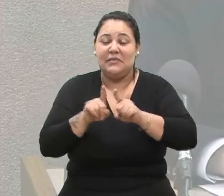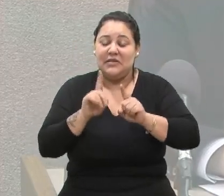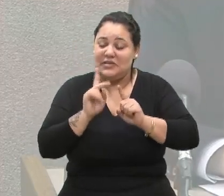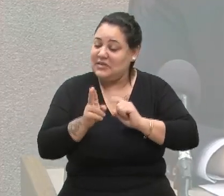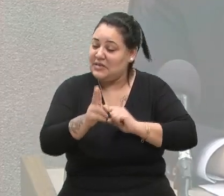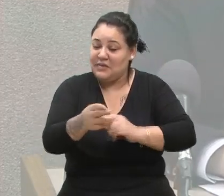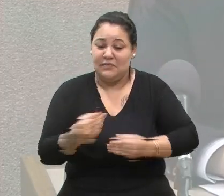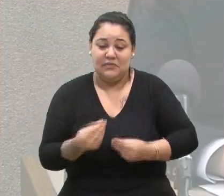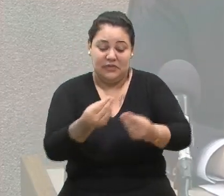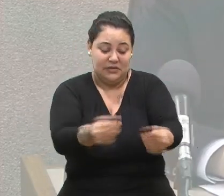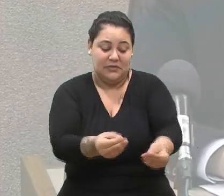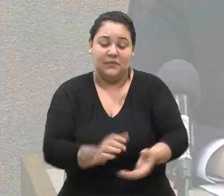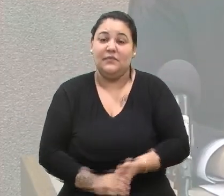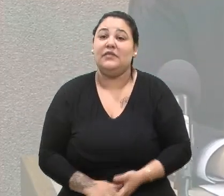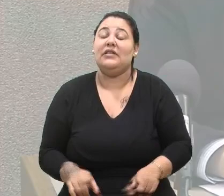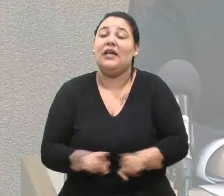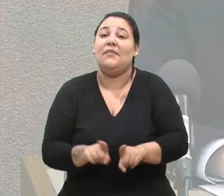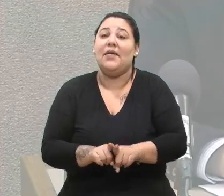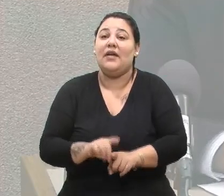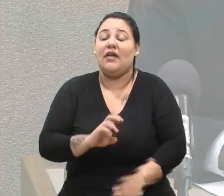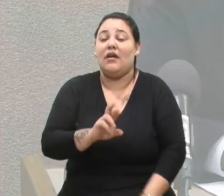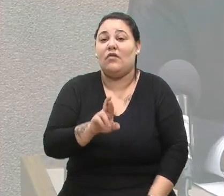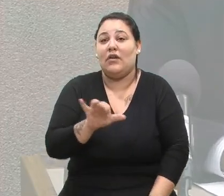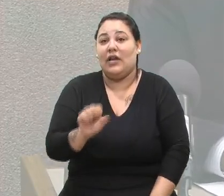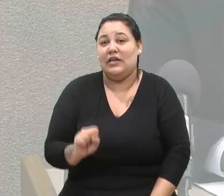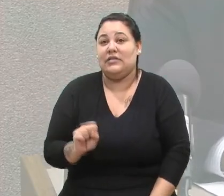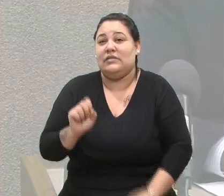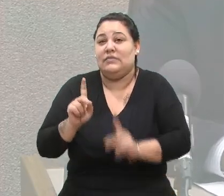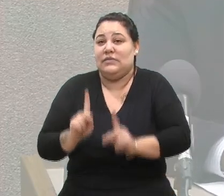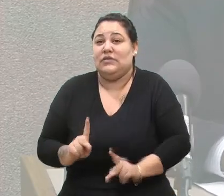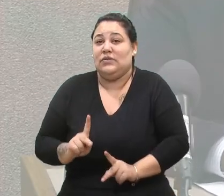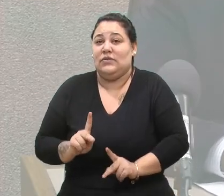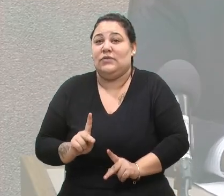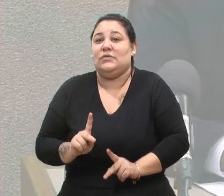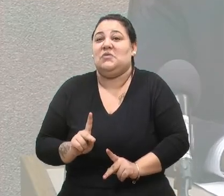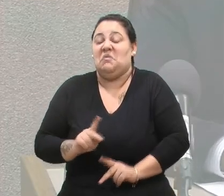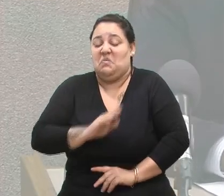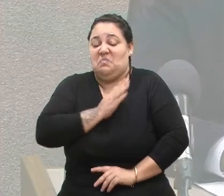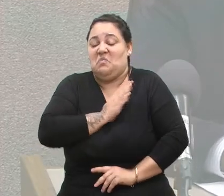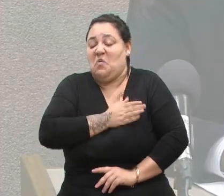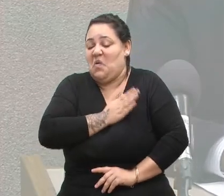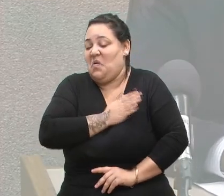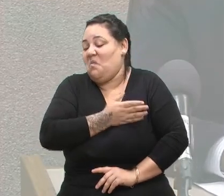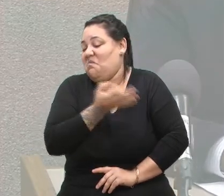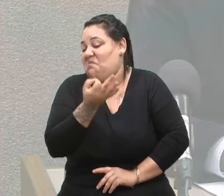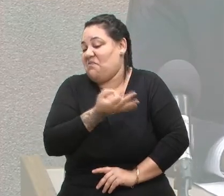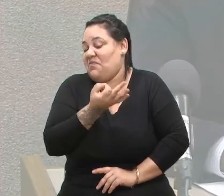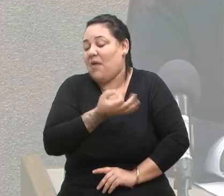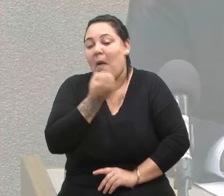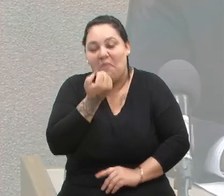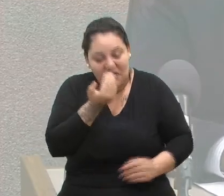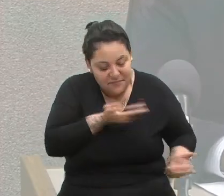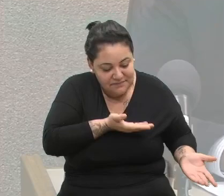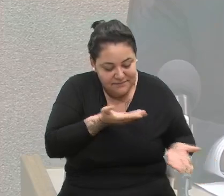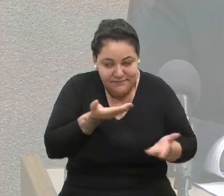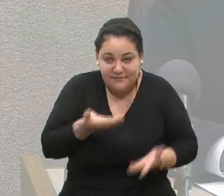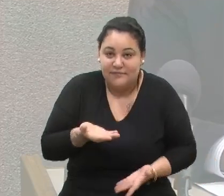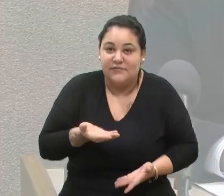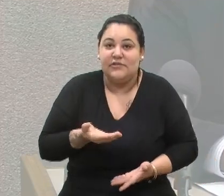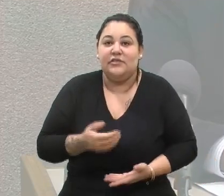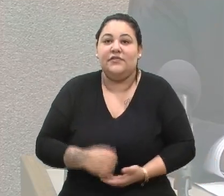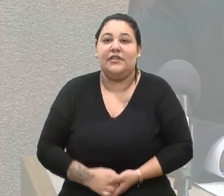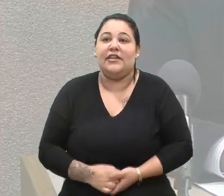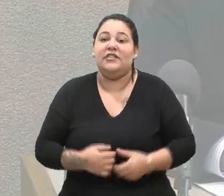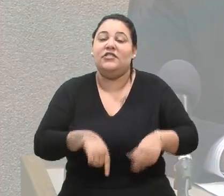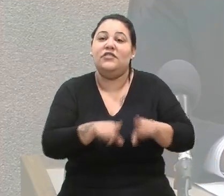disponibilizou. Também ao Cristiano, que é uma pessoa incrível, de um coração sensacional. Peço palavra, senhora presidente. Seja muito bem-vindo a esta Casa Legislativa. Os